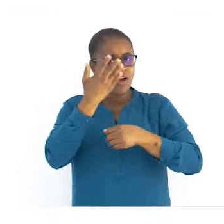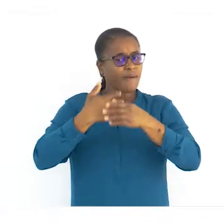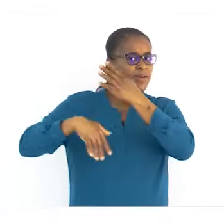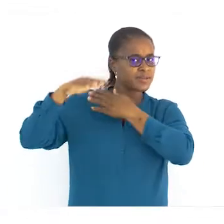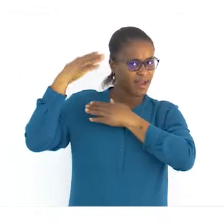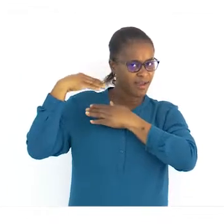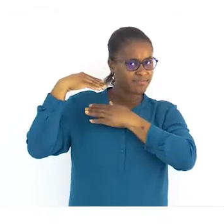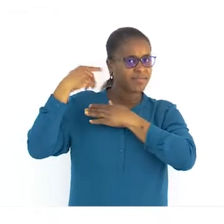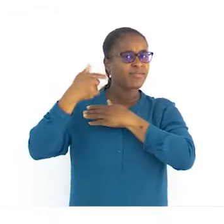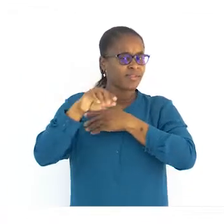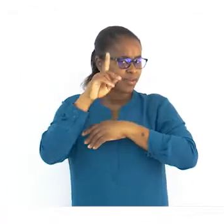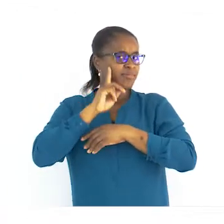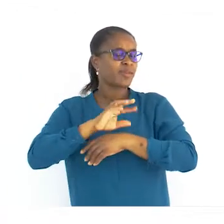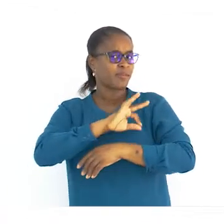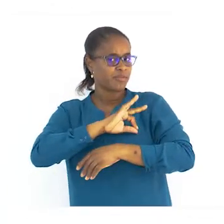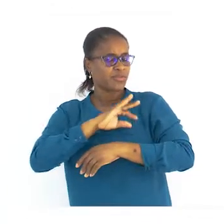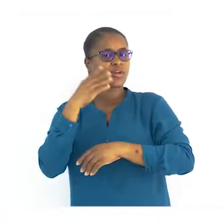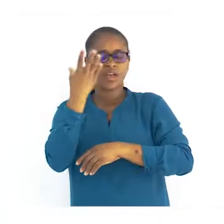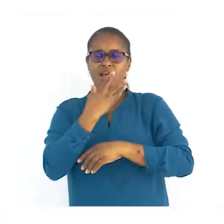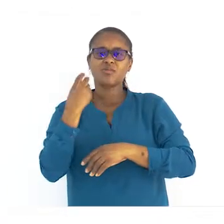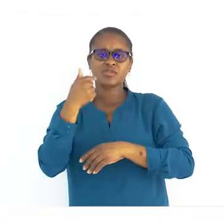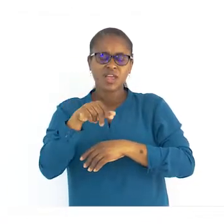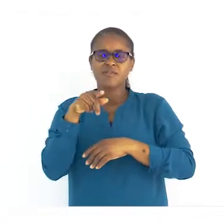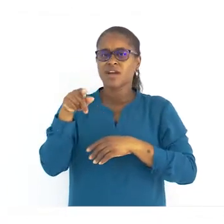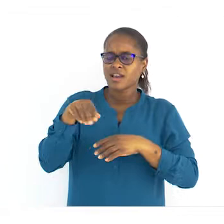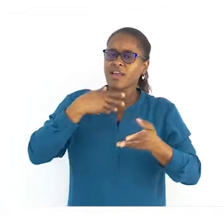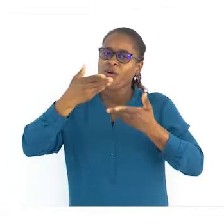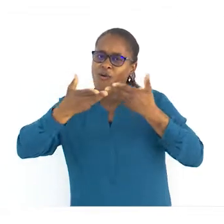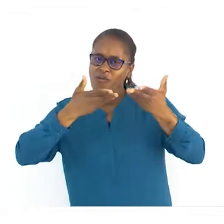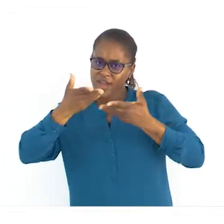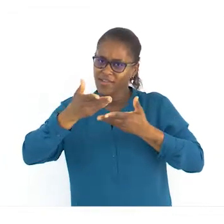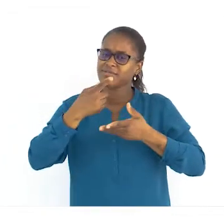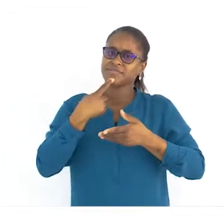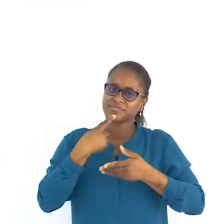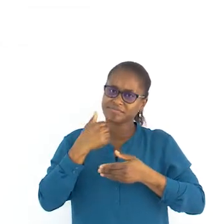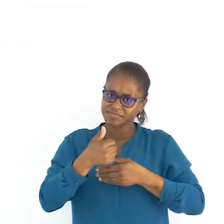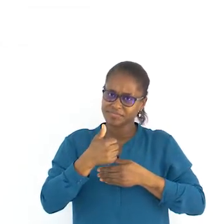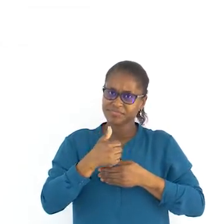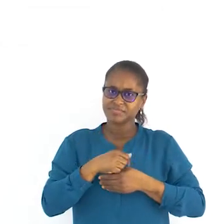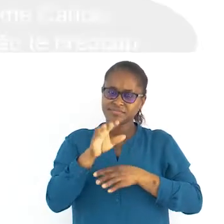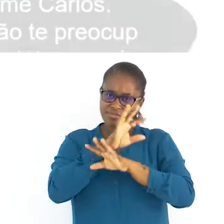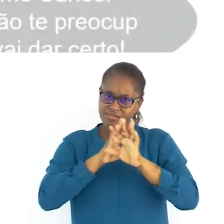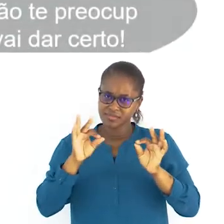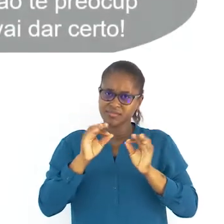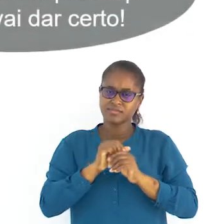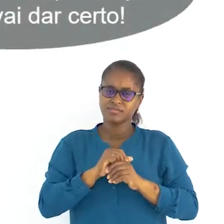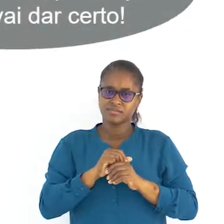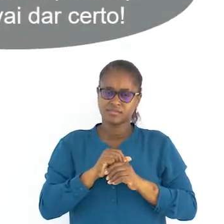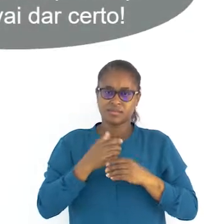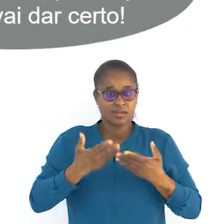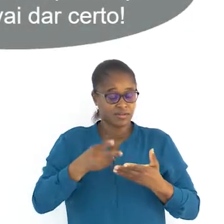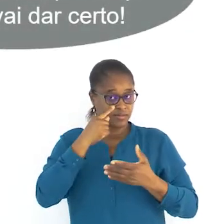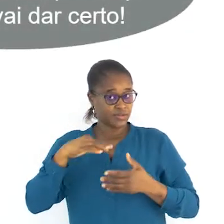em que tínhamos a professora e os alunos estavam ali em conversa. Muito bem, ótimo. Então, agora,